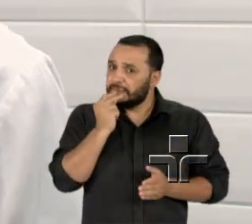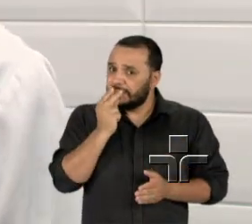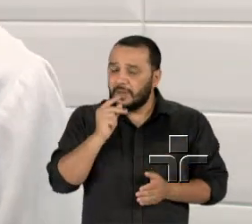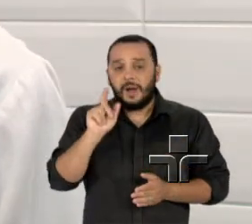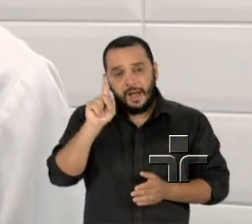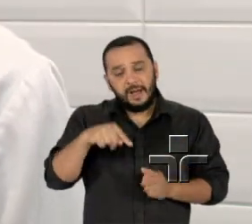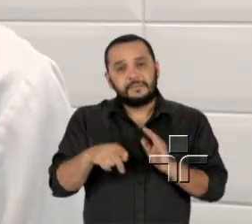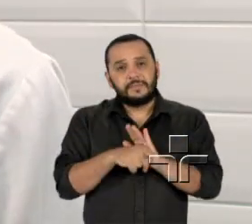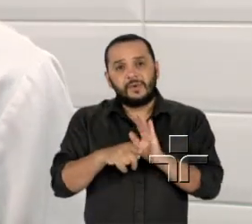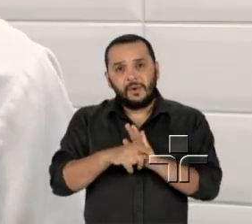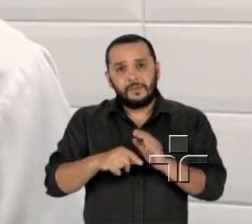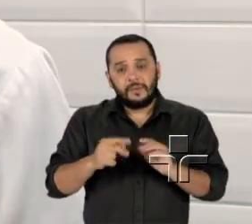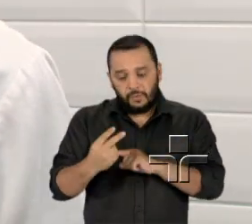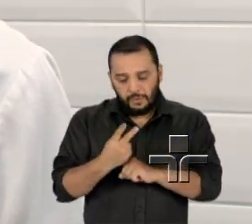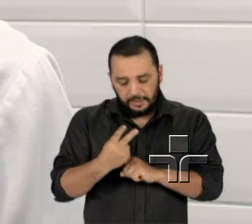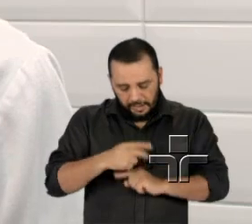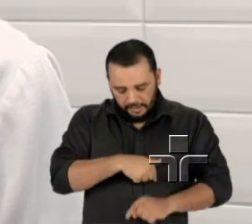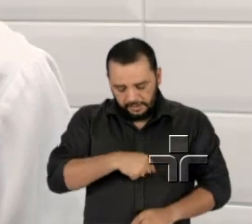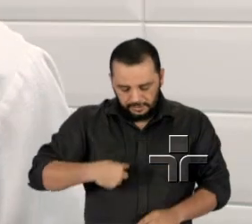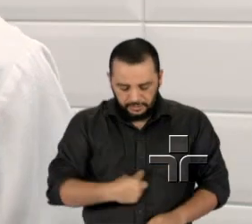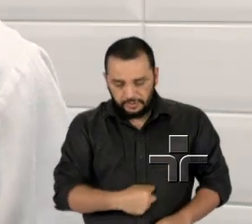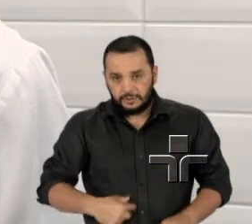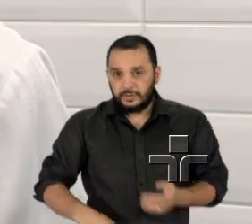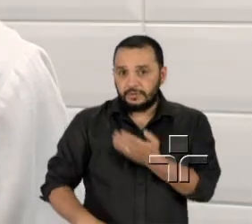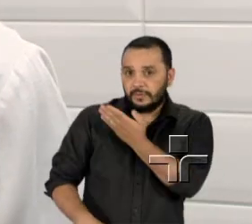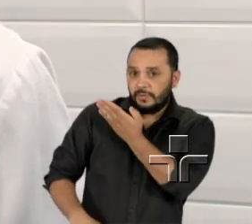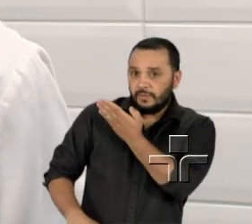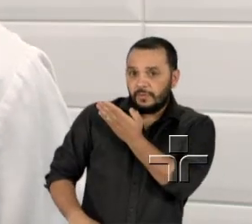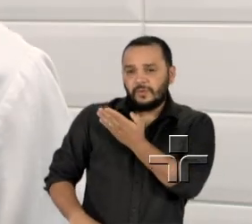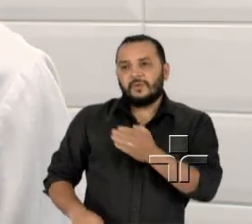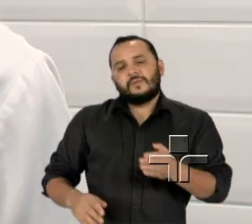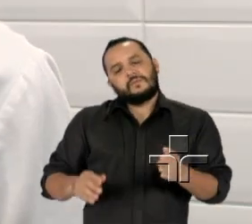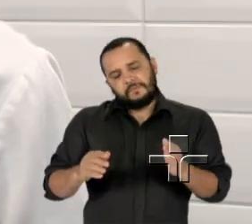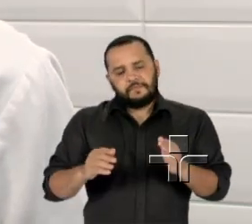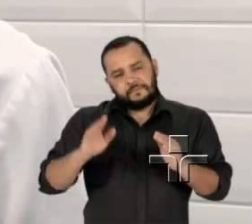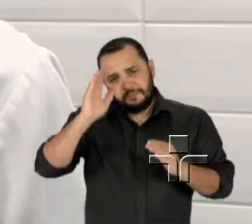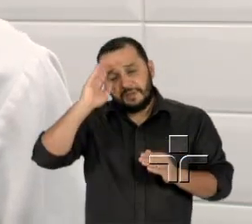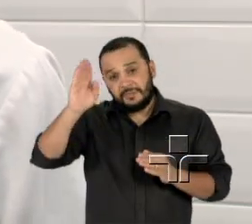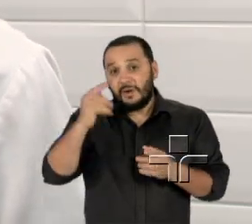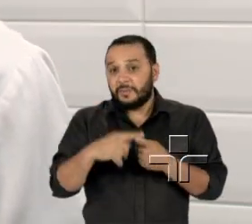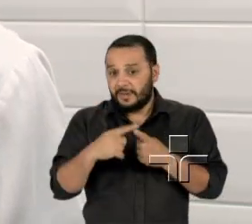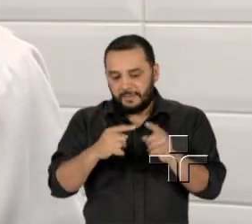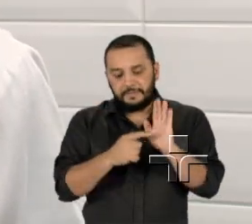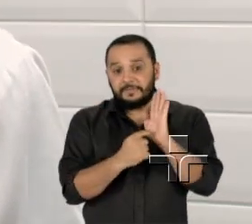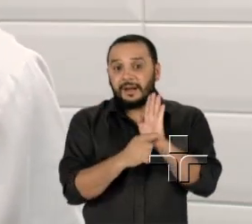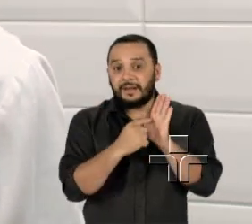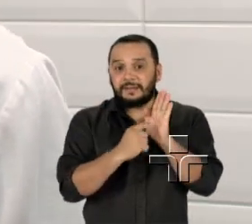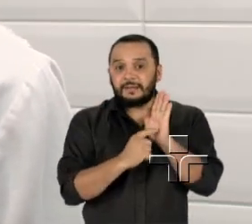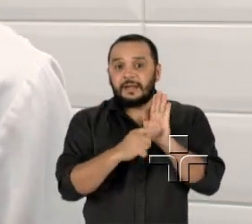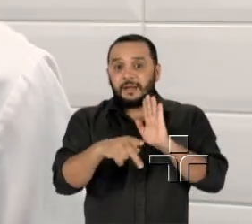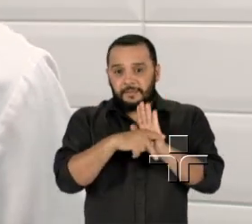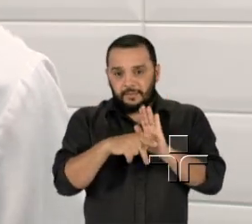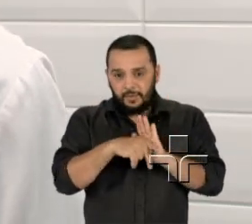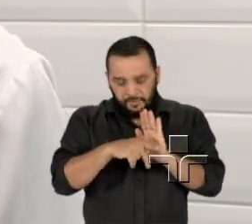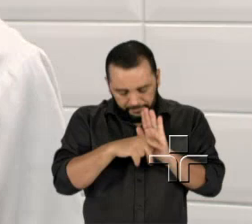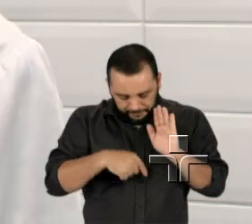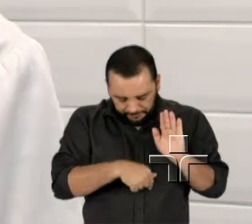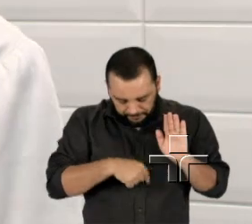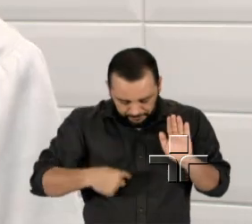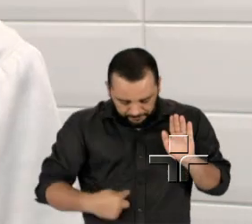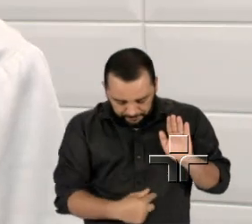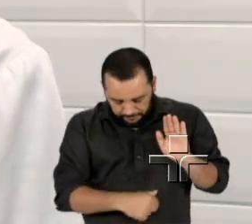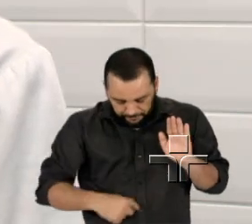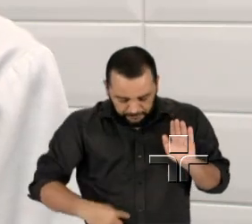é tratar o intestino, o nosso foco principal. Já que as bactérias probióticas, elas fazem, inclusive, parte de 80% da nossa